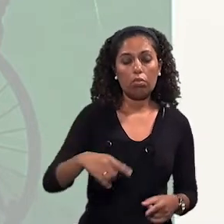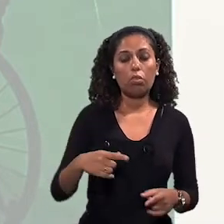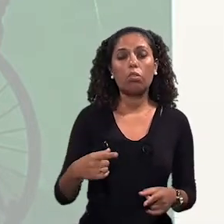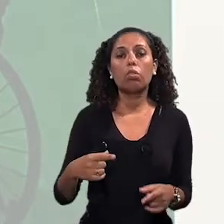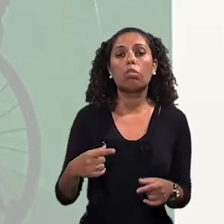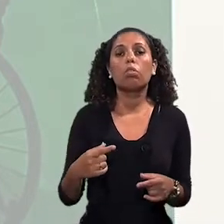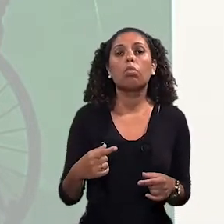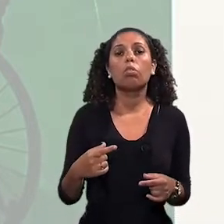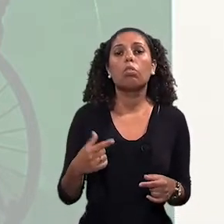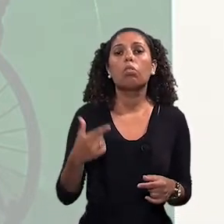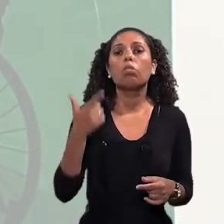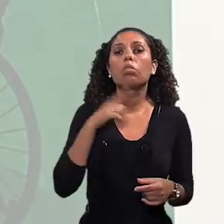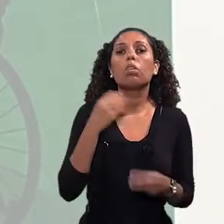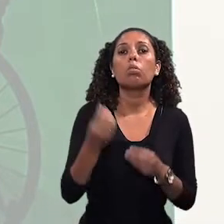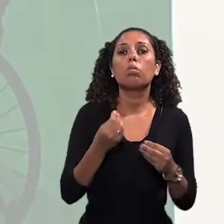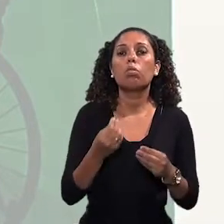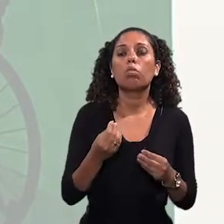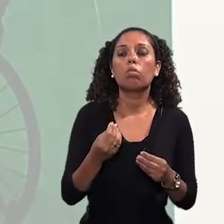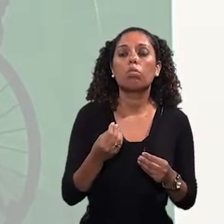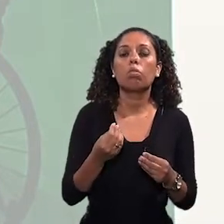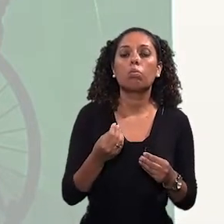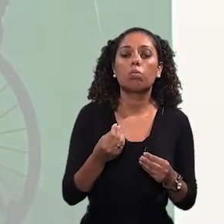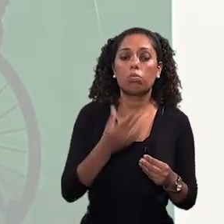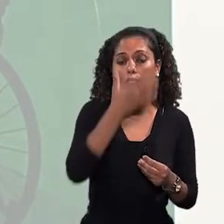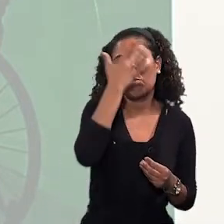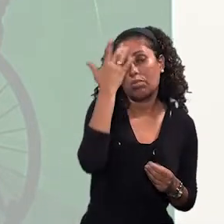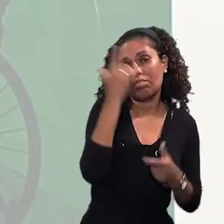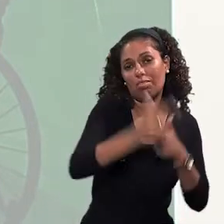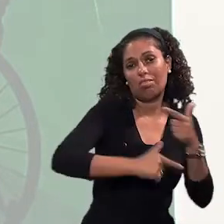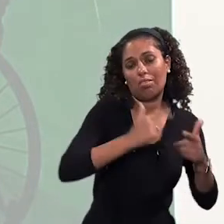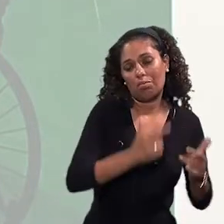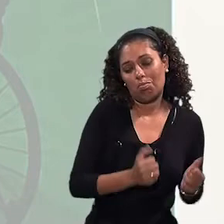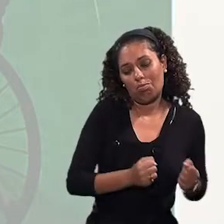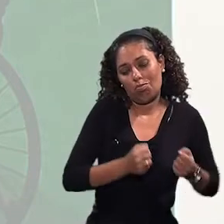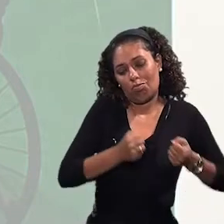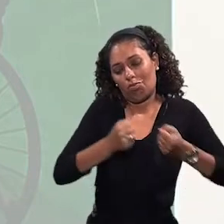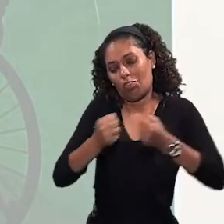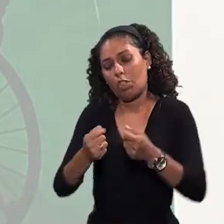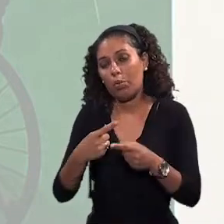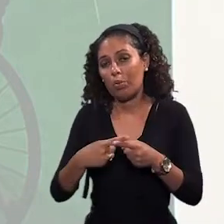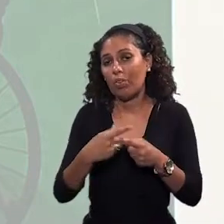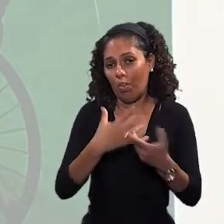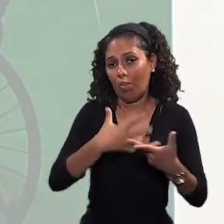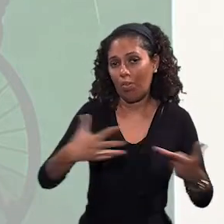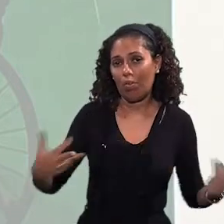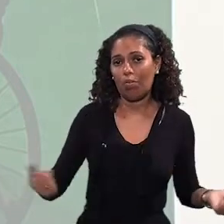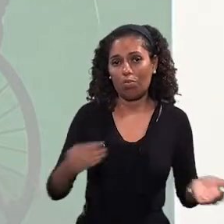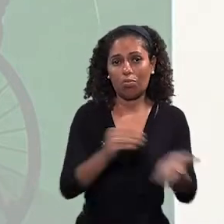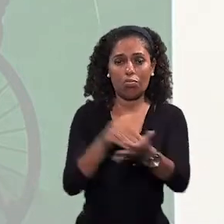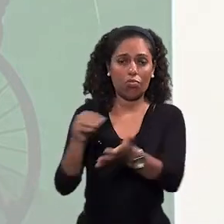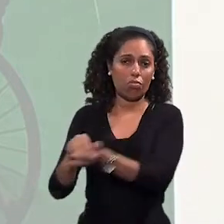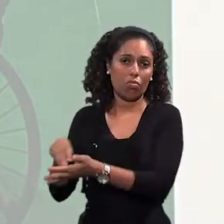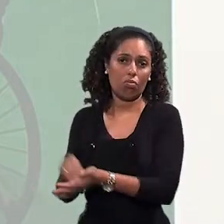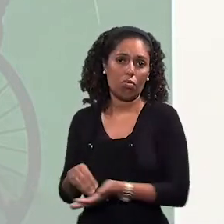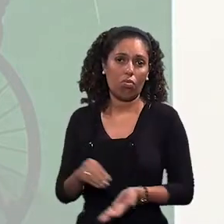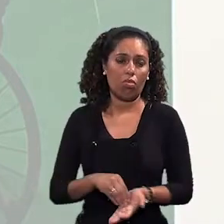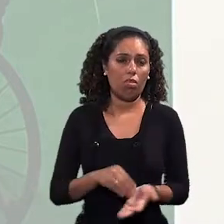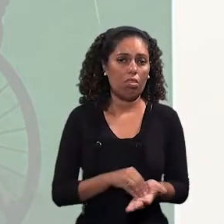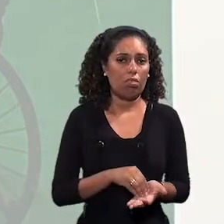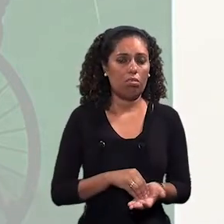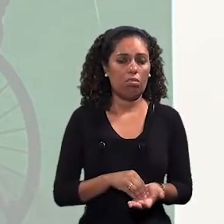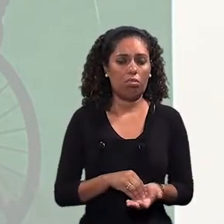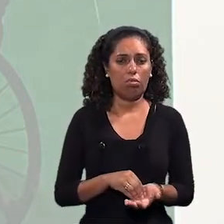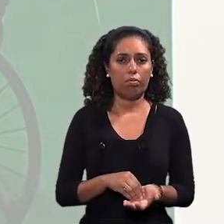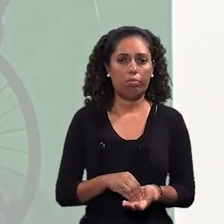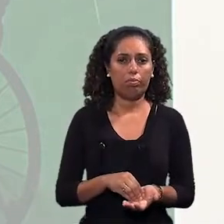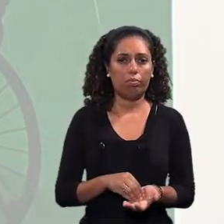sobrevivem basicamente pela dedicação dos seus funcionários, porque não tem instrumentalização para isso, dão